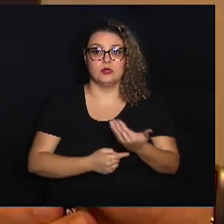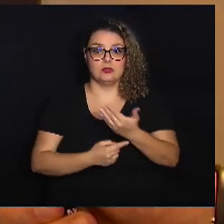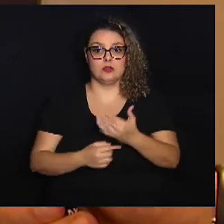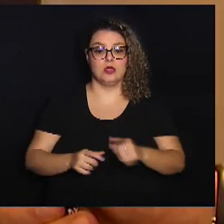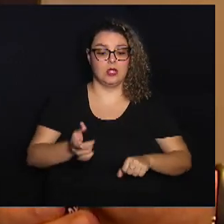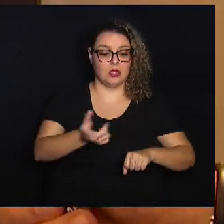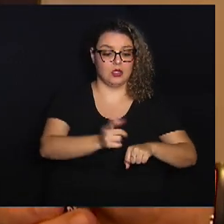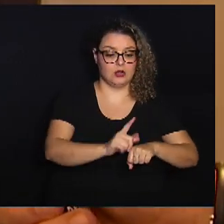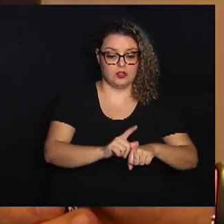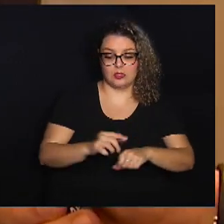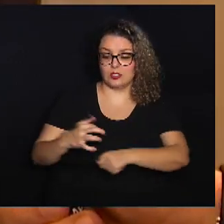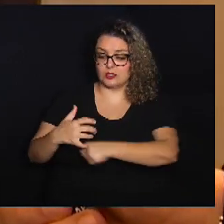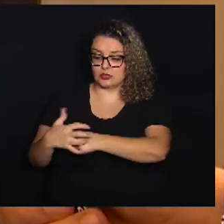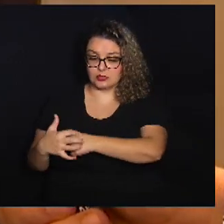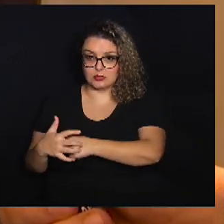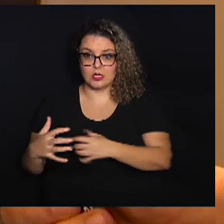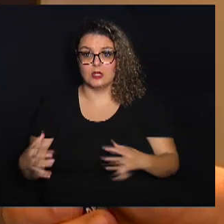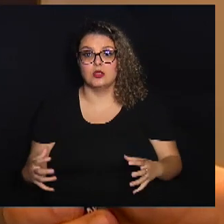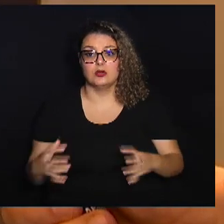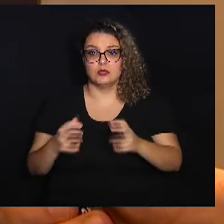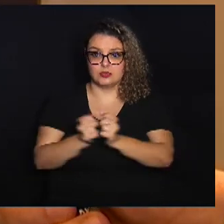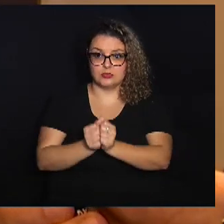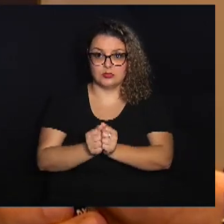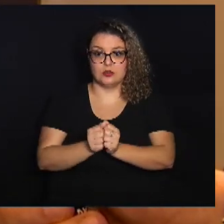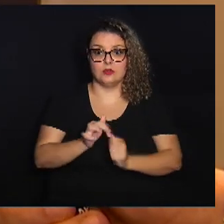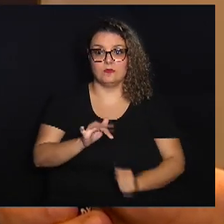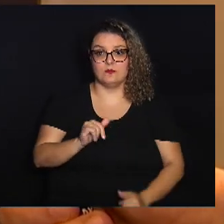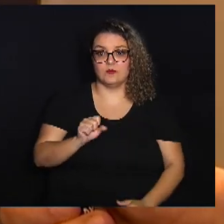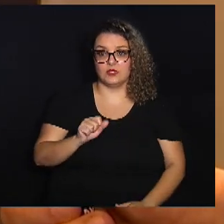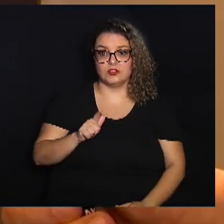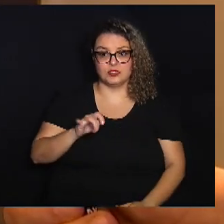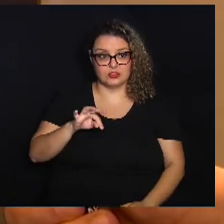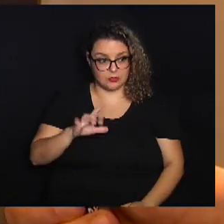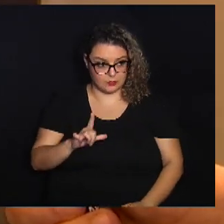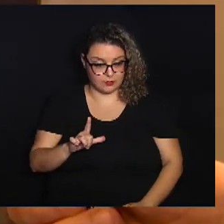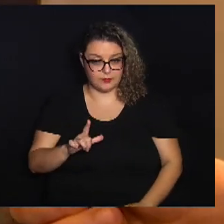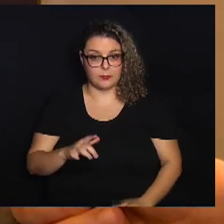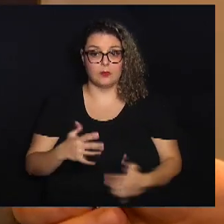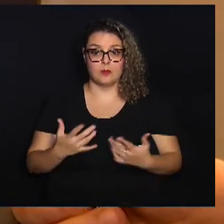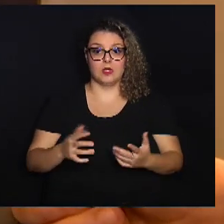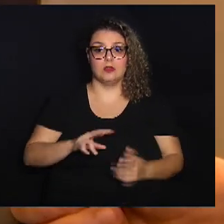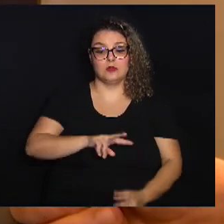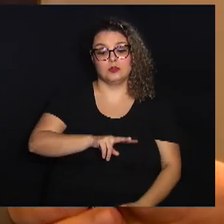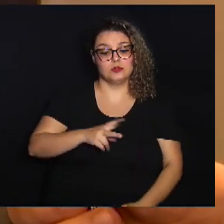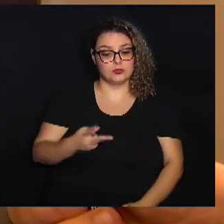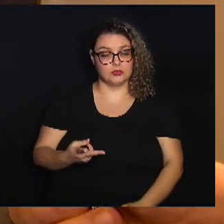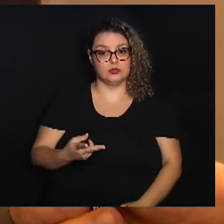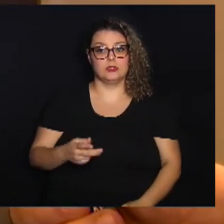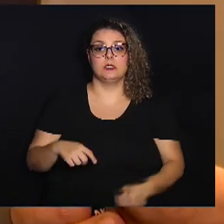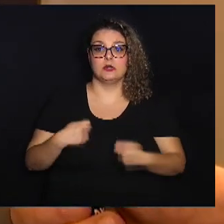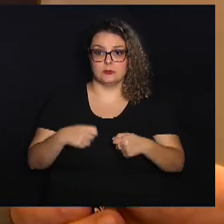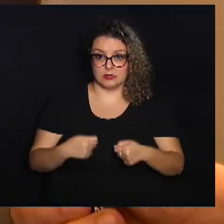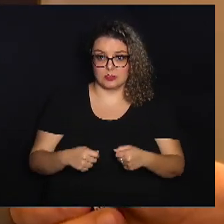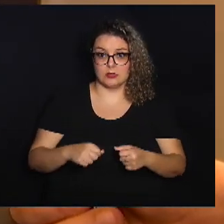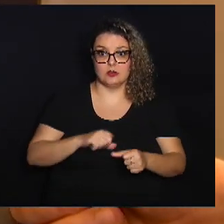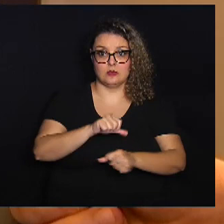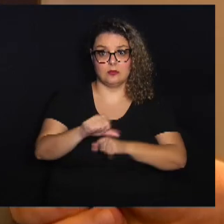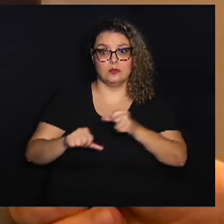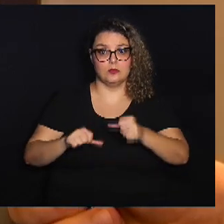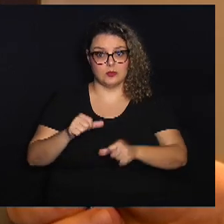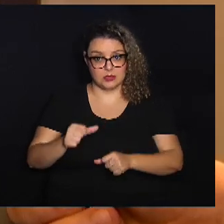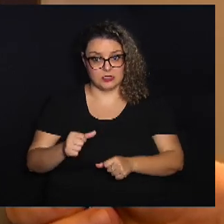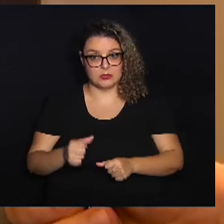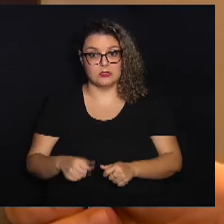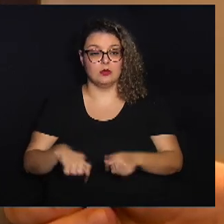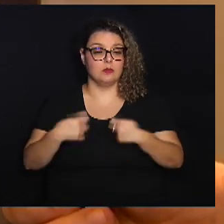física com a digital. É um termo bastante conhecido, phygital. Porém, a transformação digital por quais as empresas precisam passar, a mudança de mindset, é